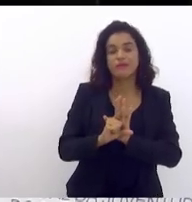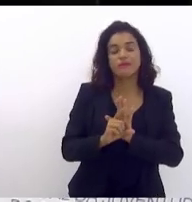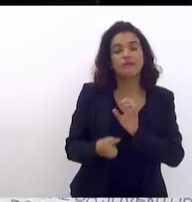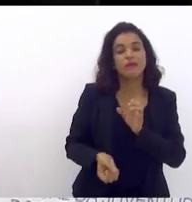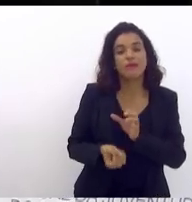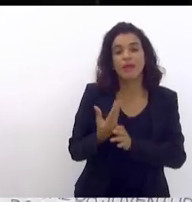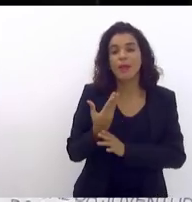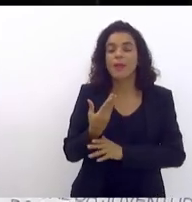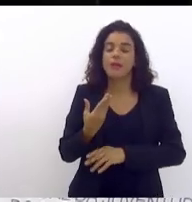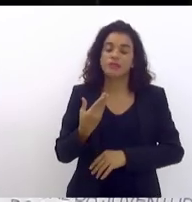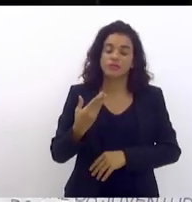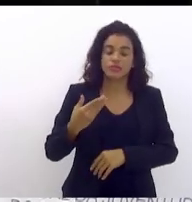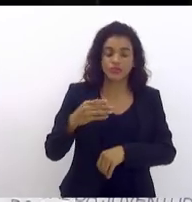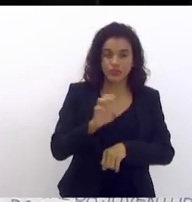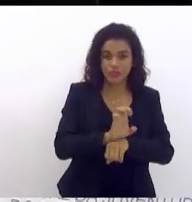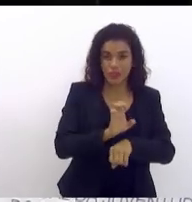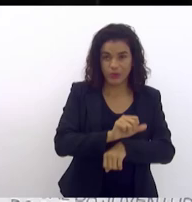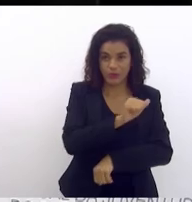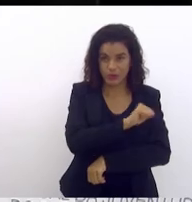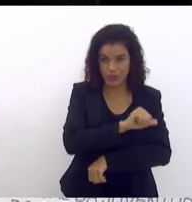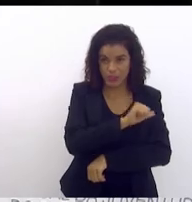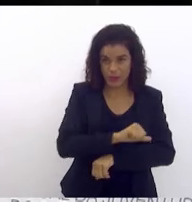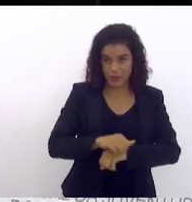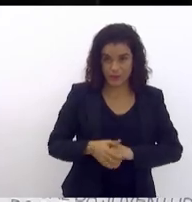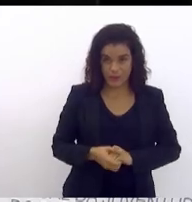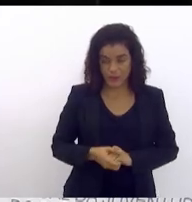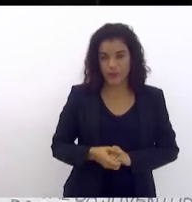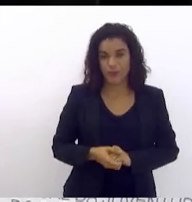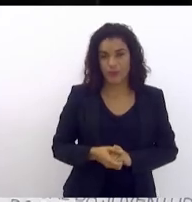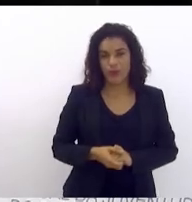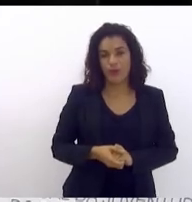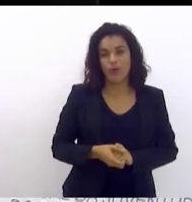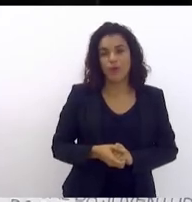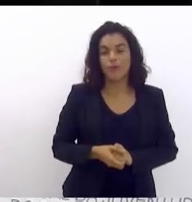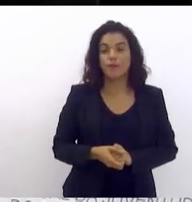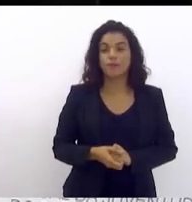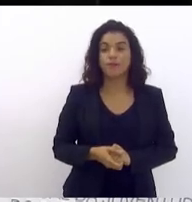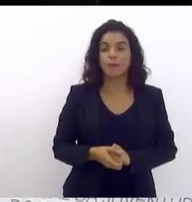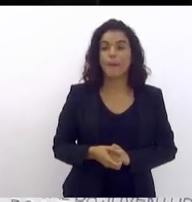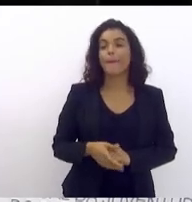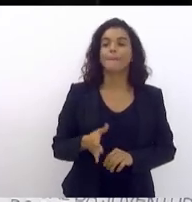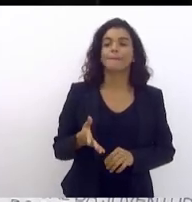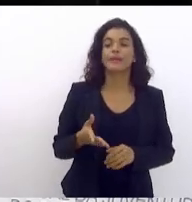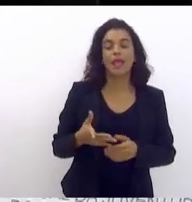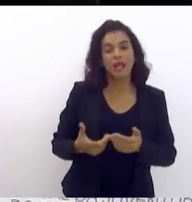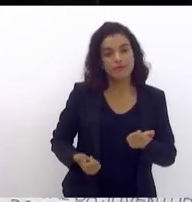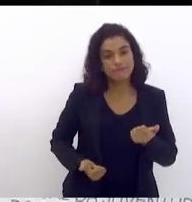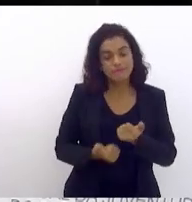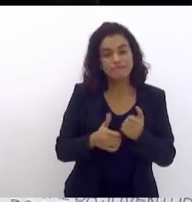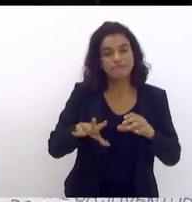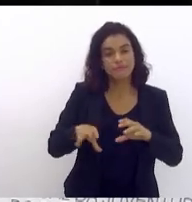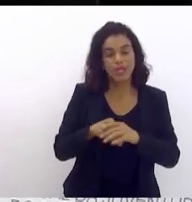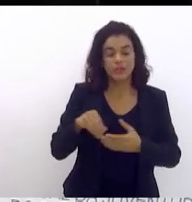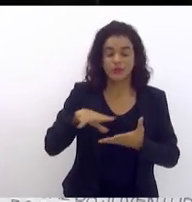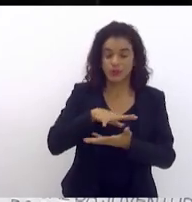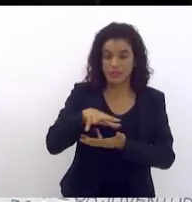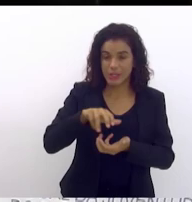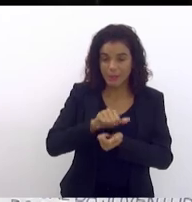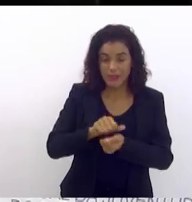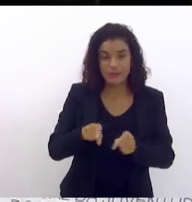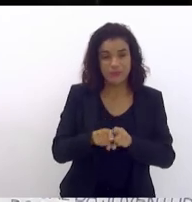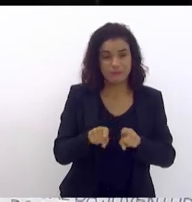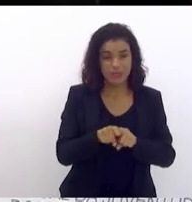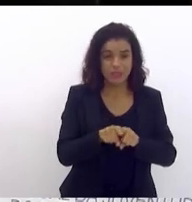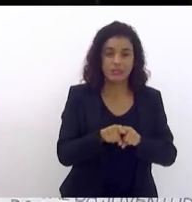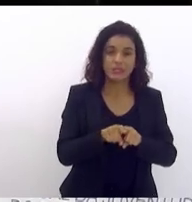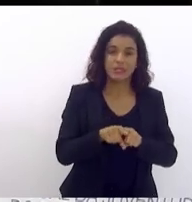estadual da juventude do Estado do Rio de Janeiro com todos os seus organismos que ela fomente a sustentabilidade das ações e medidas